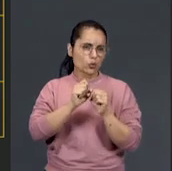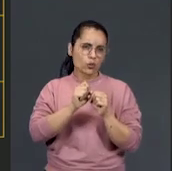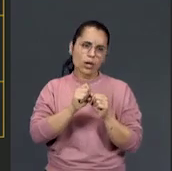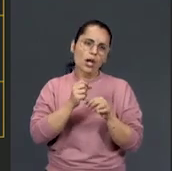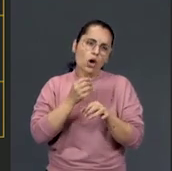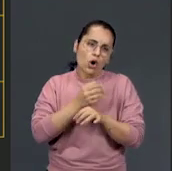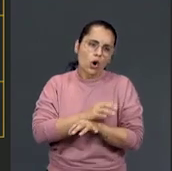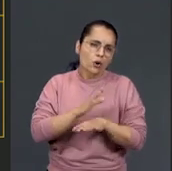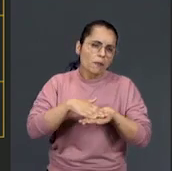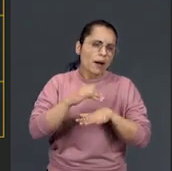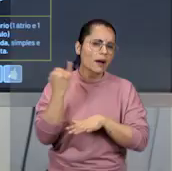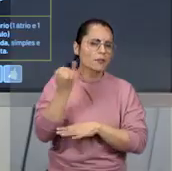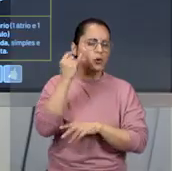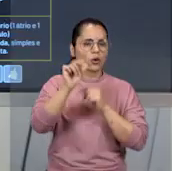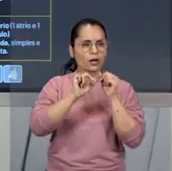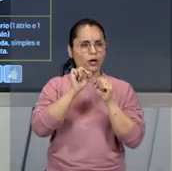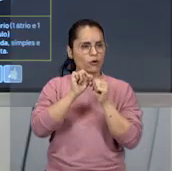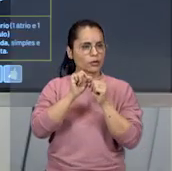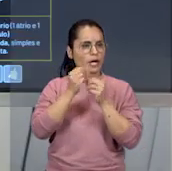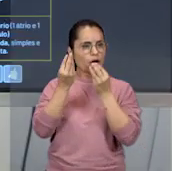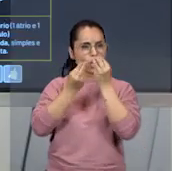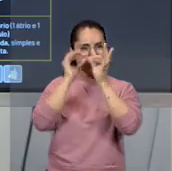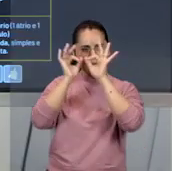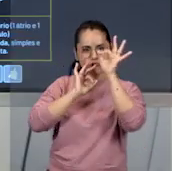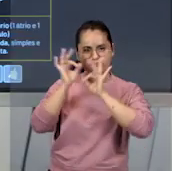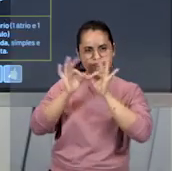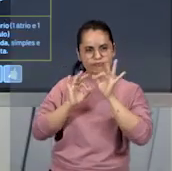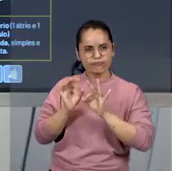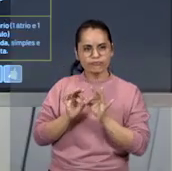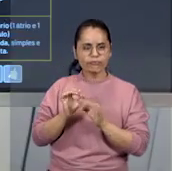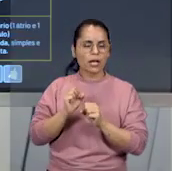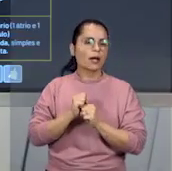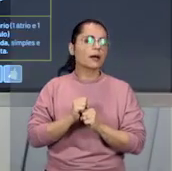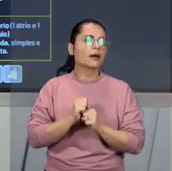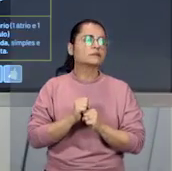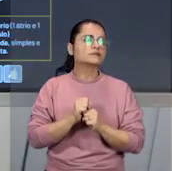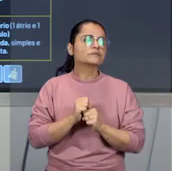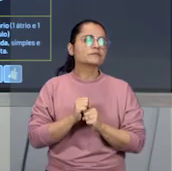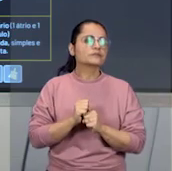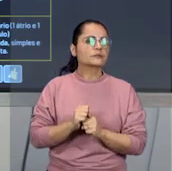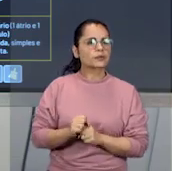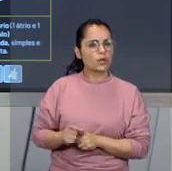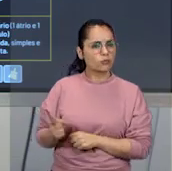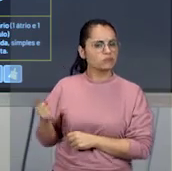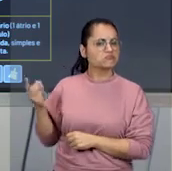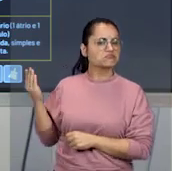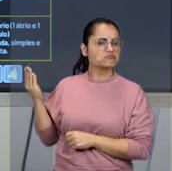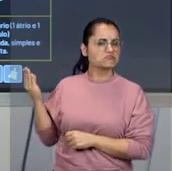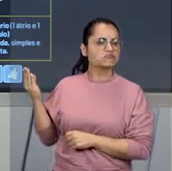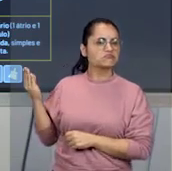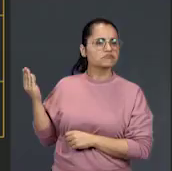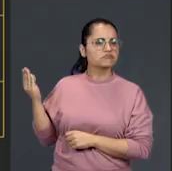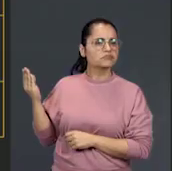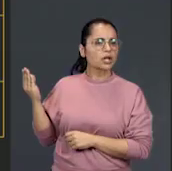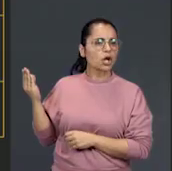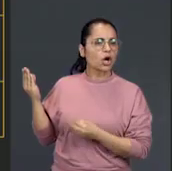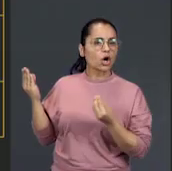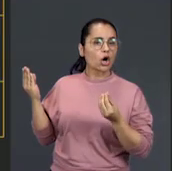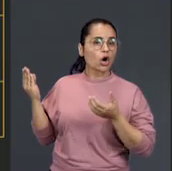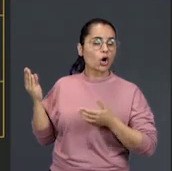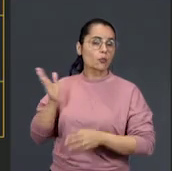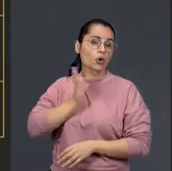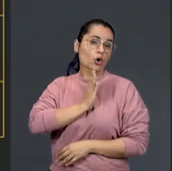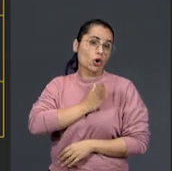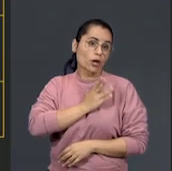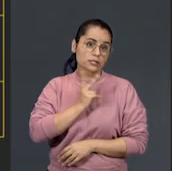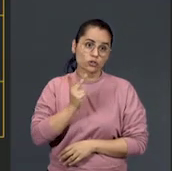ósseo, o mais importante aí é a constituição do esqueleto, que é ósseo ou cartilaginoso, tá? Circulação, coração de